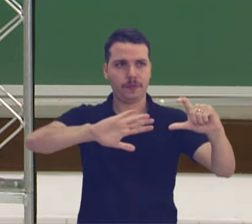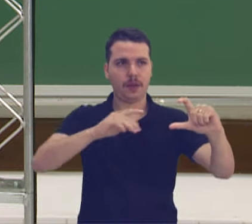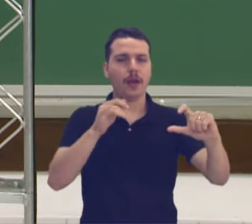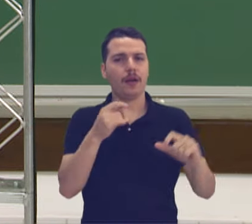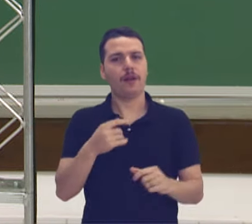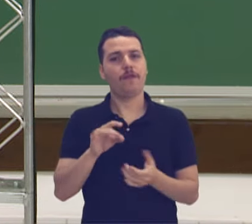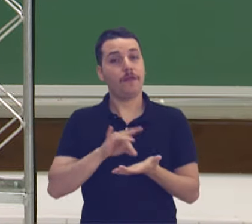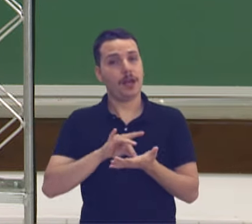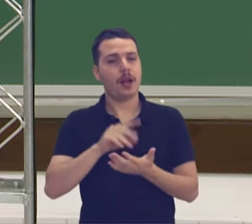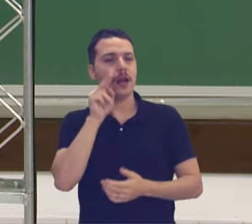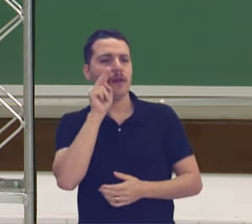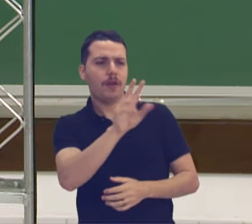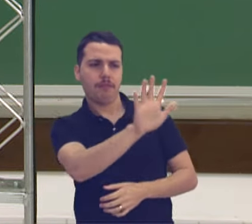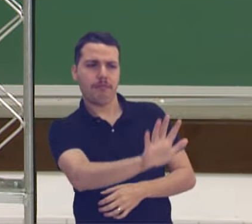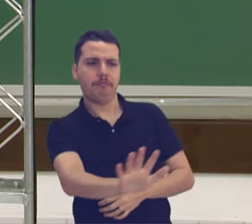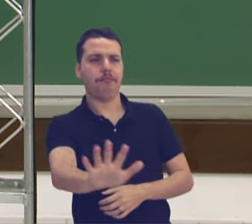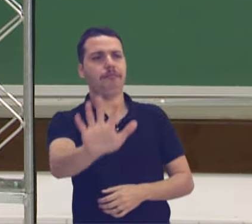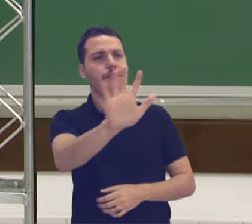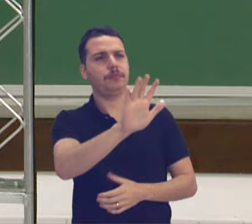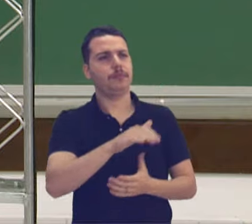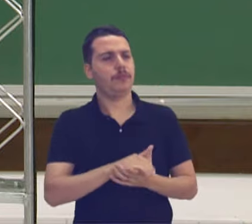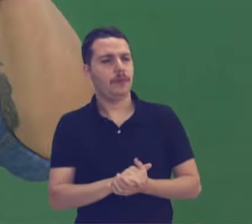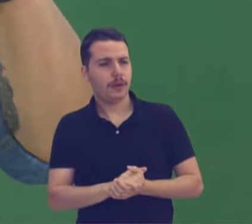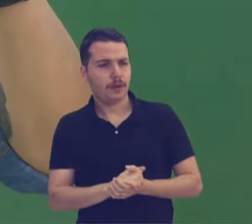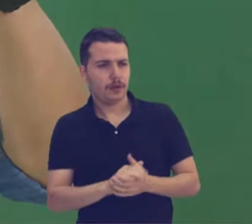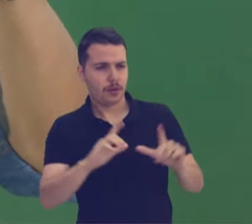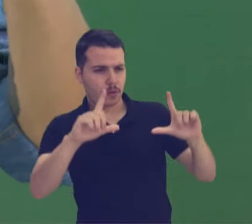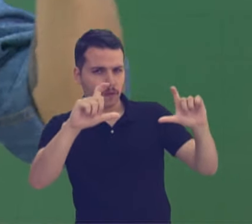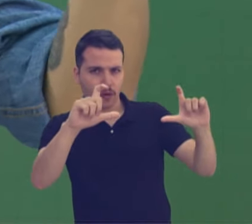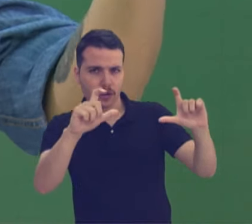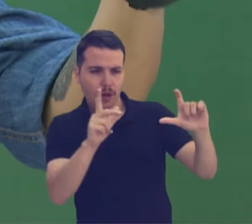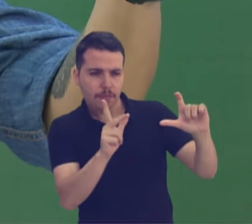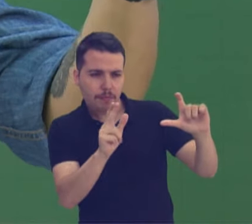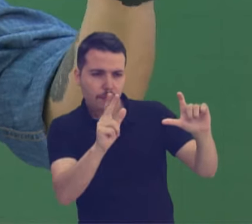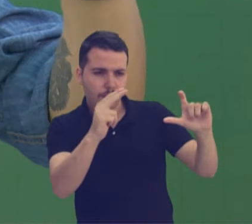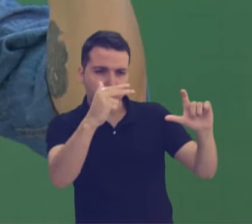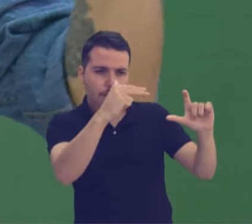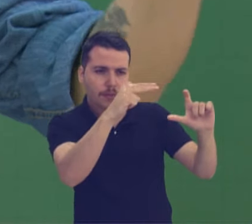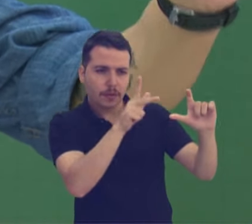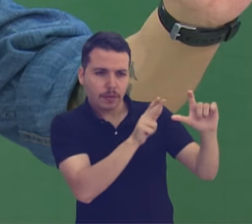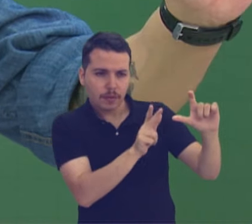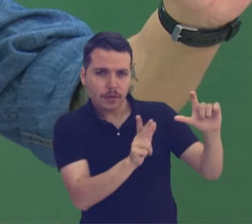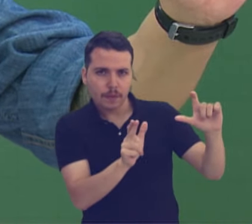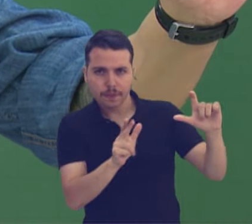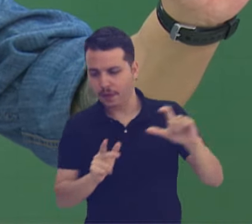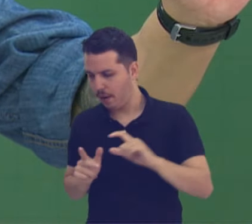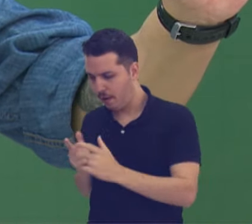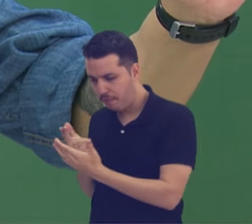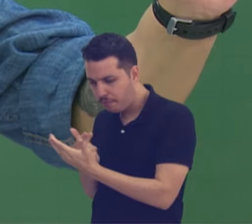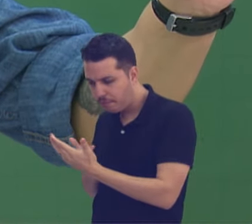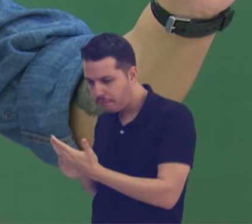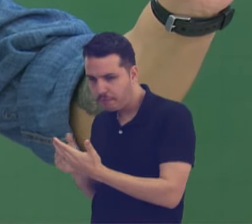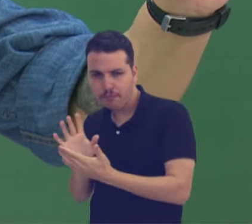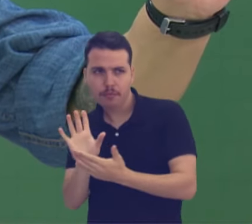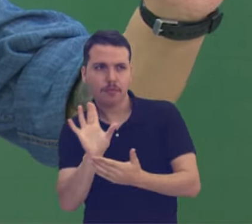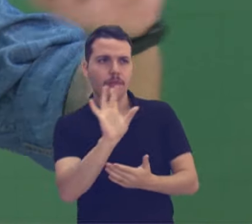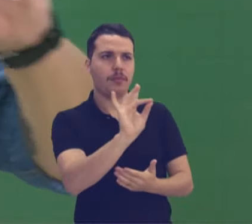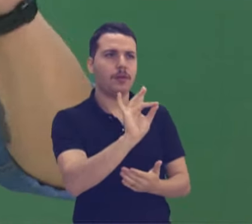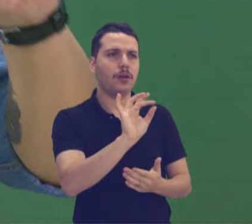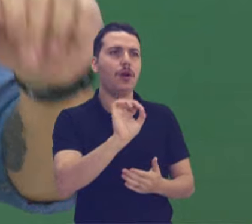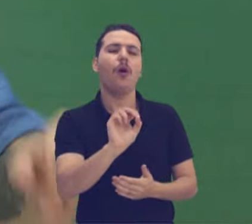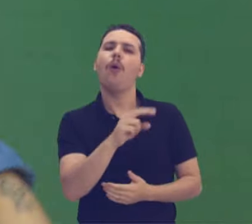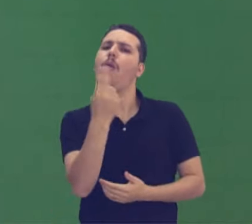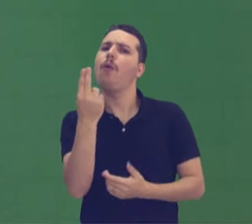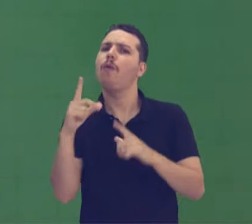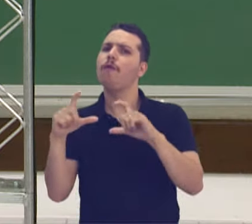ele olha paisagem provavelmente ir aí faz um recorte da realidade fazendo desenho e daí tira foto os aquele